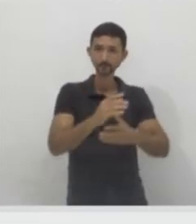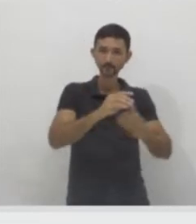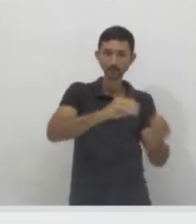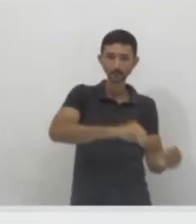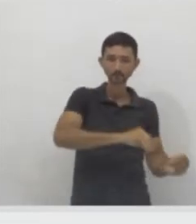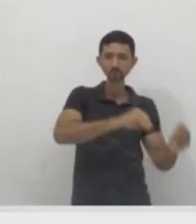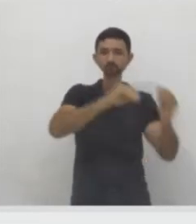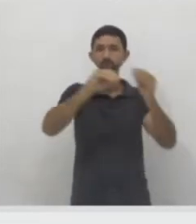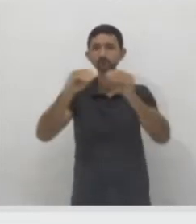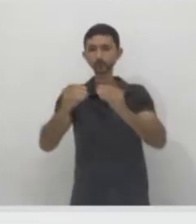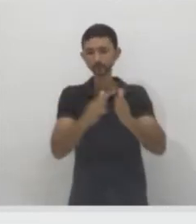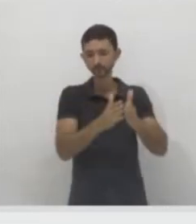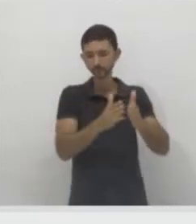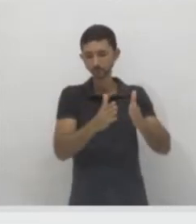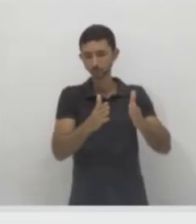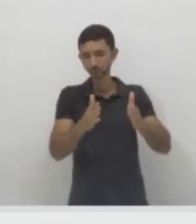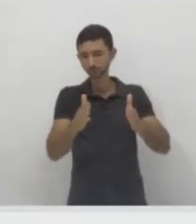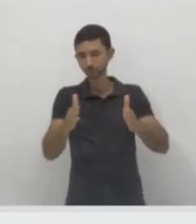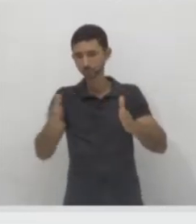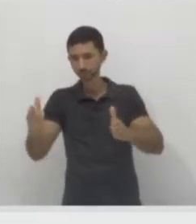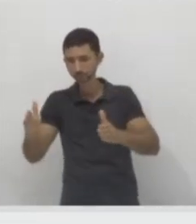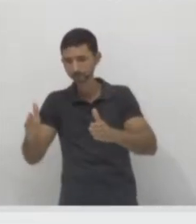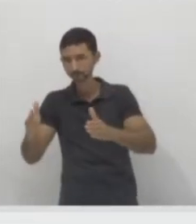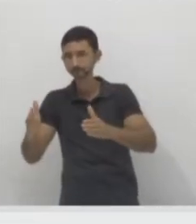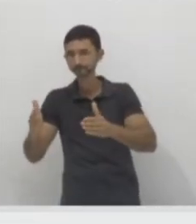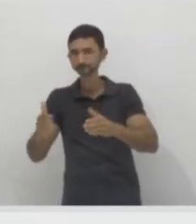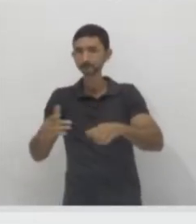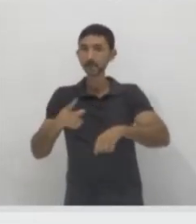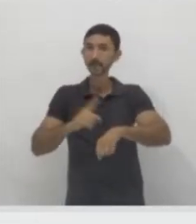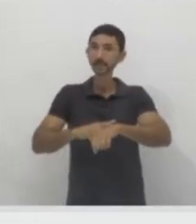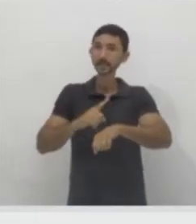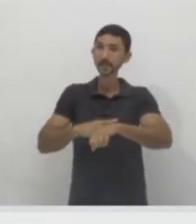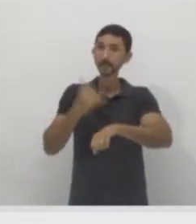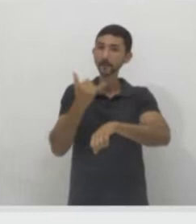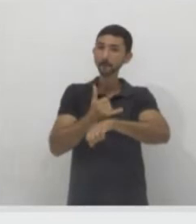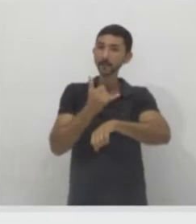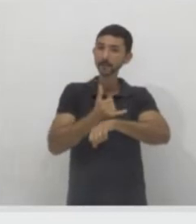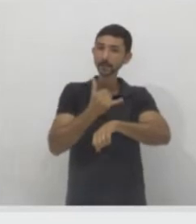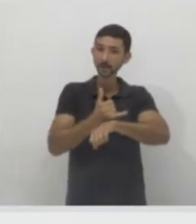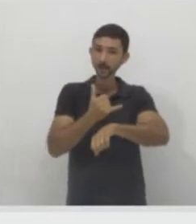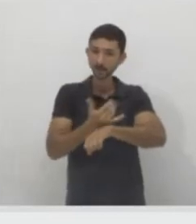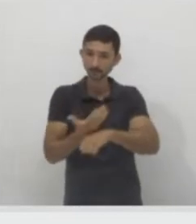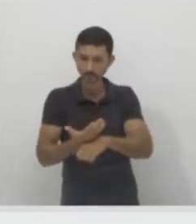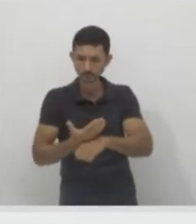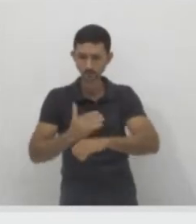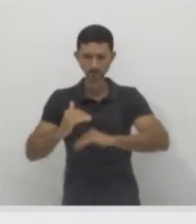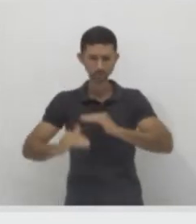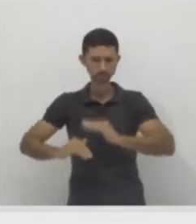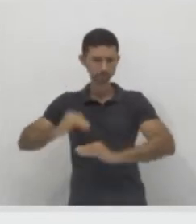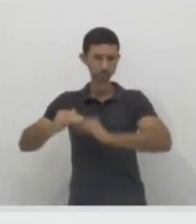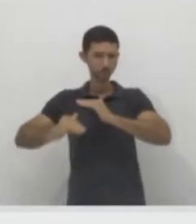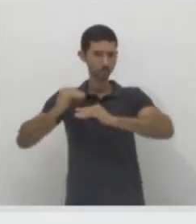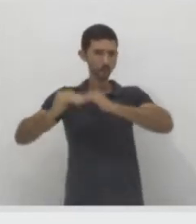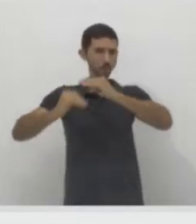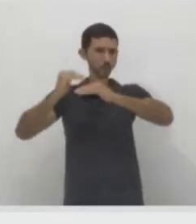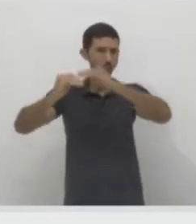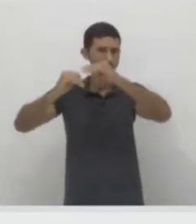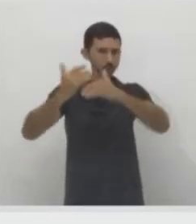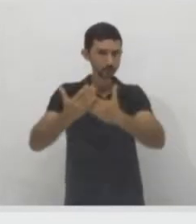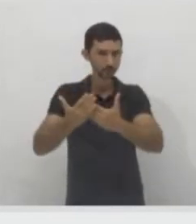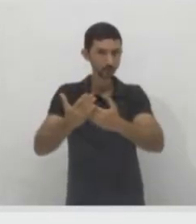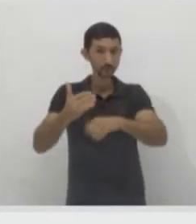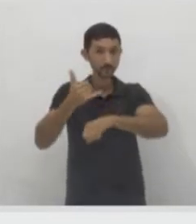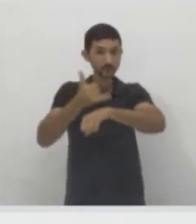Metais. A Idade dos Metais, ela foi uma revolução, né, justamente porque o